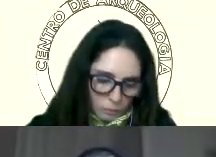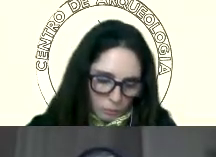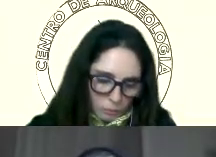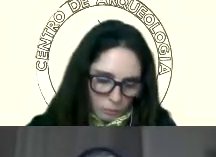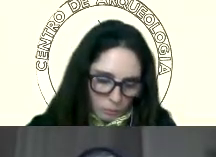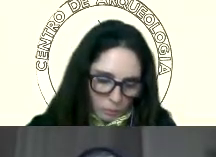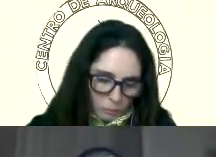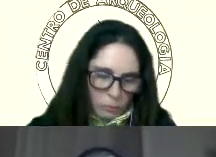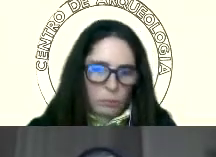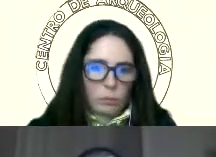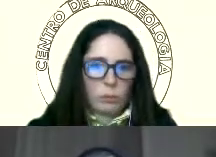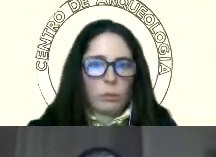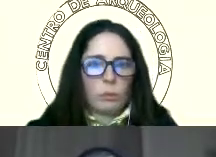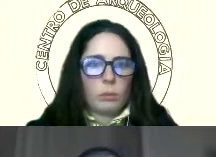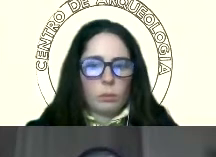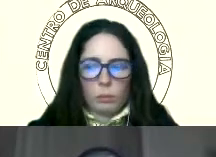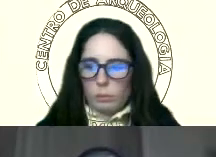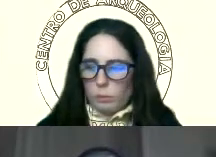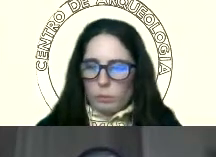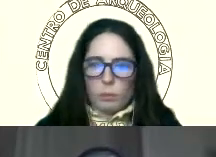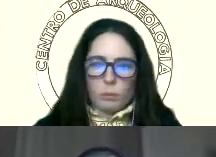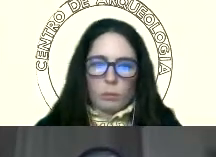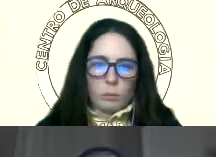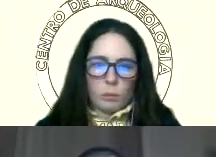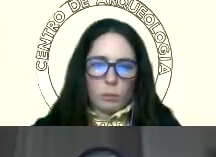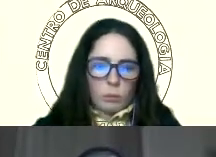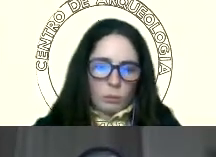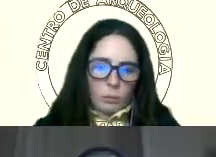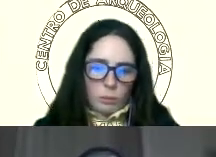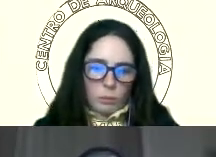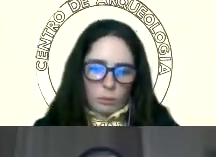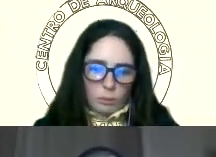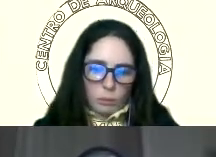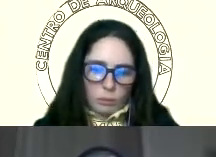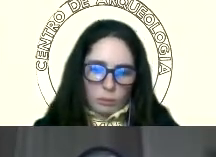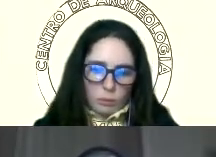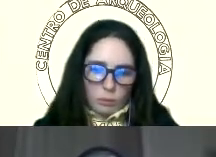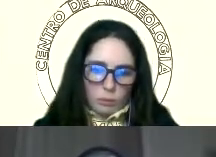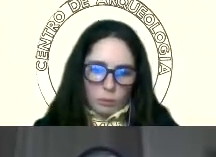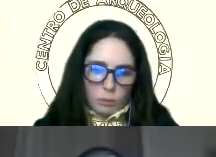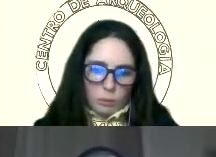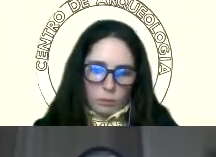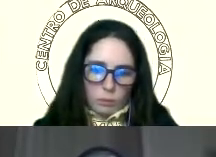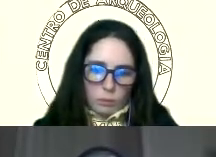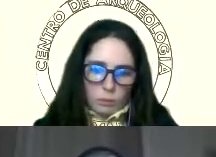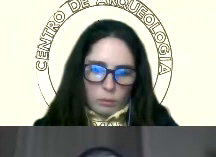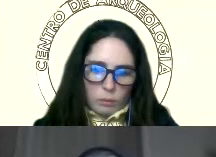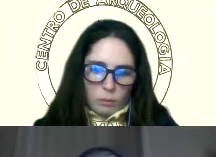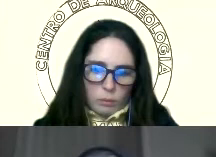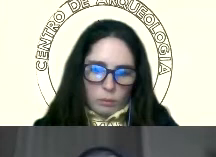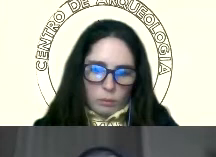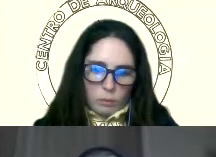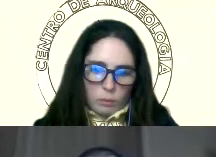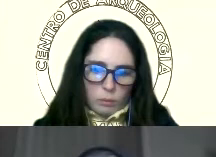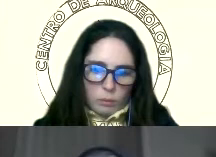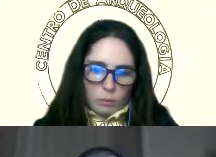e foi comparado entre si. E a partir daí criámos de cada convento